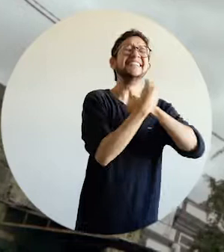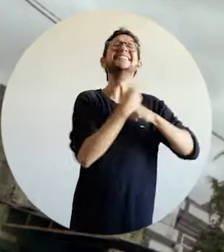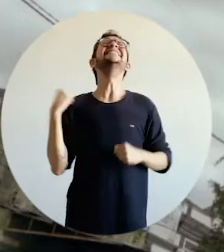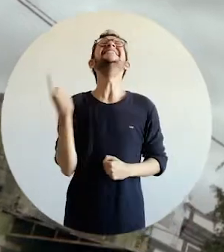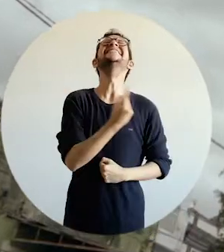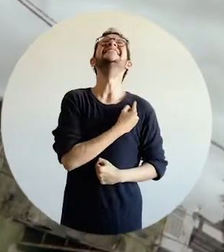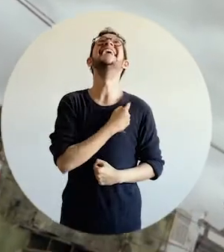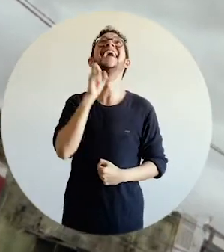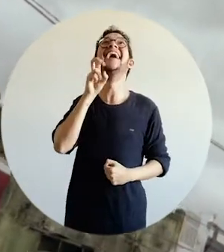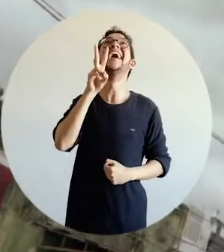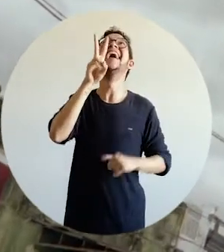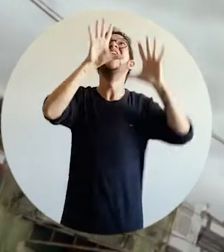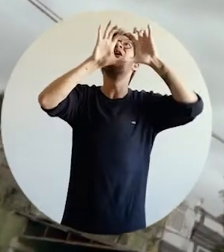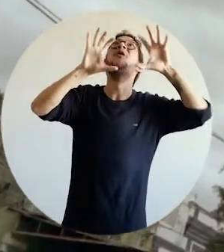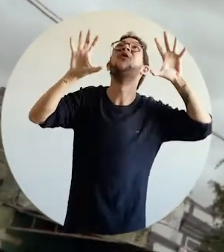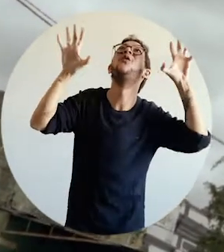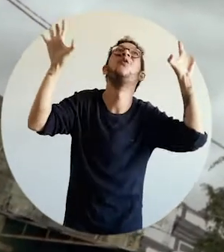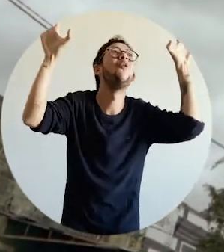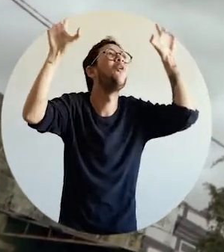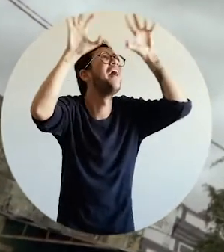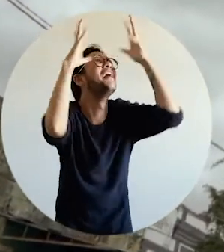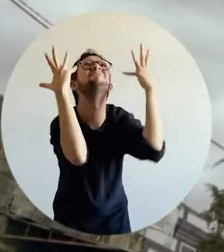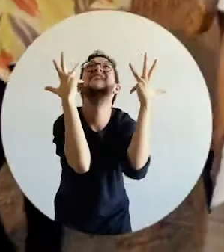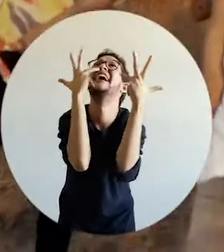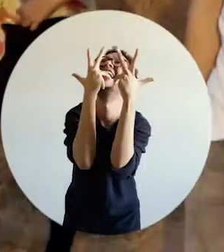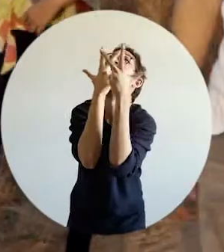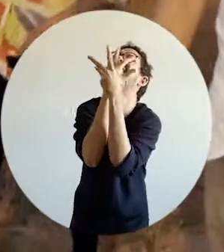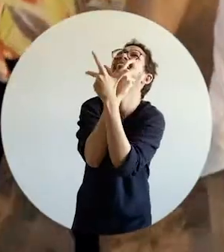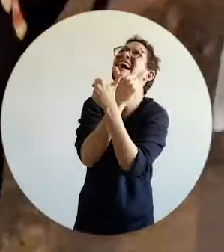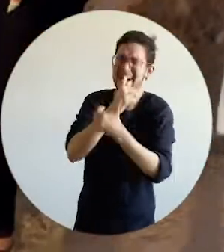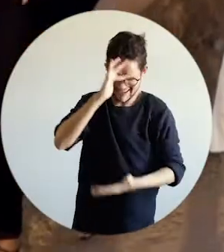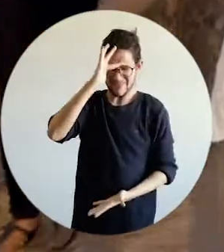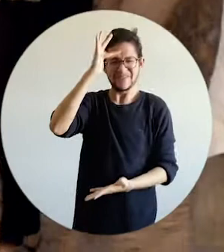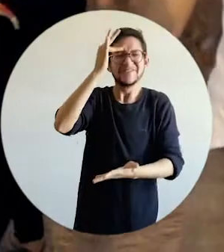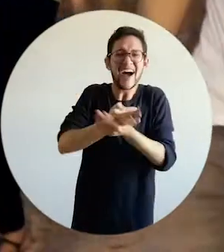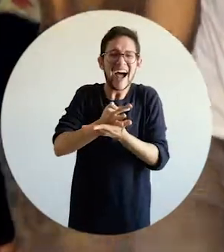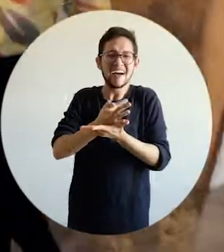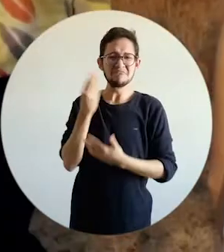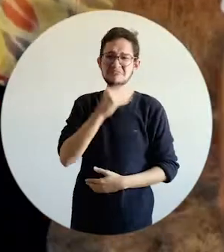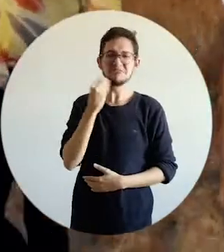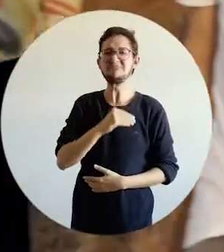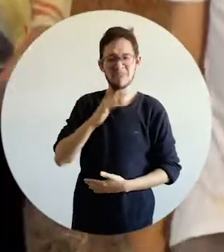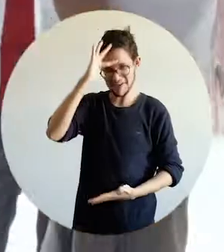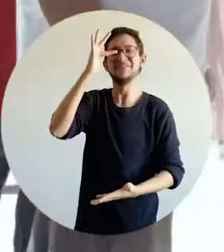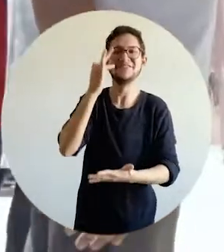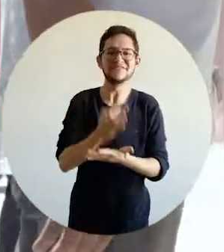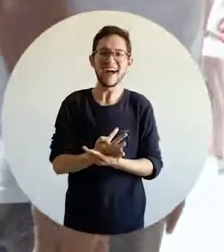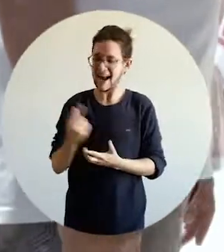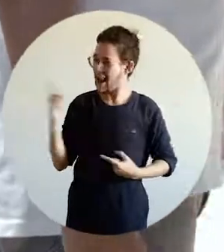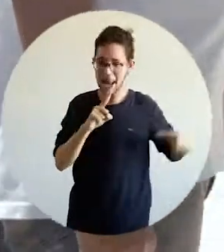nós o tempo tá bonito para chover borra de café porque a fé não falha